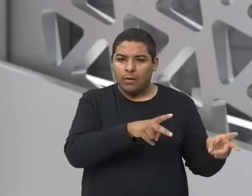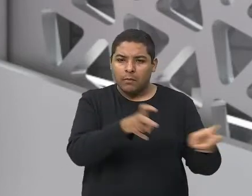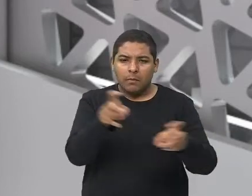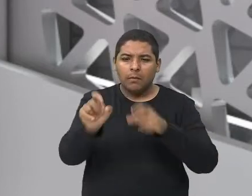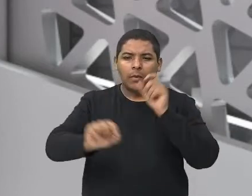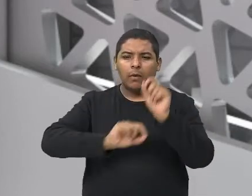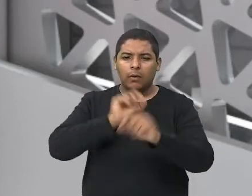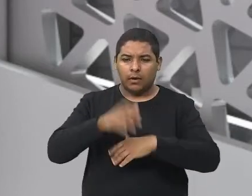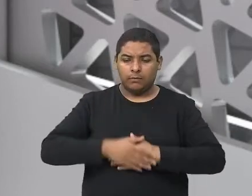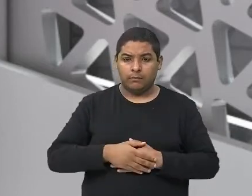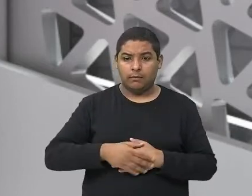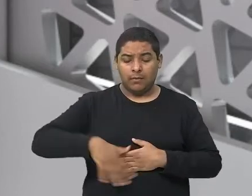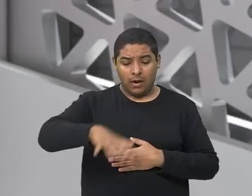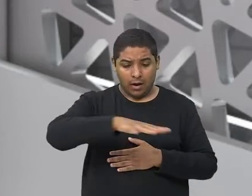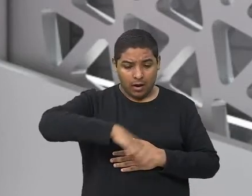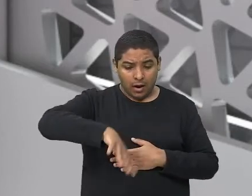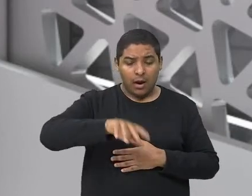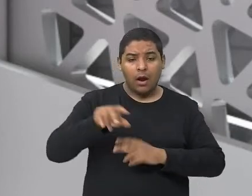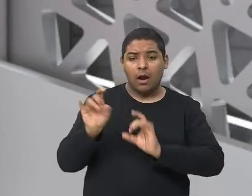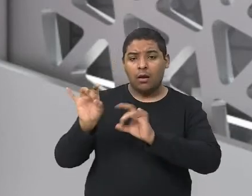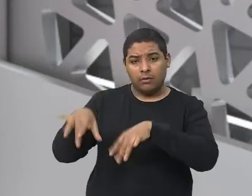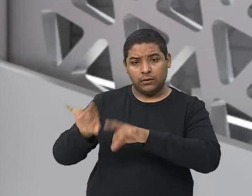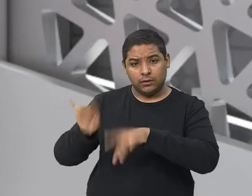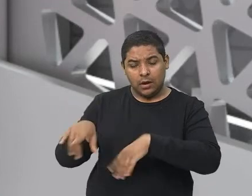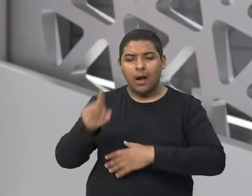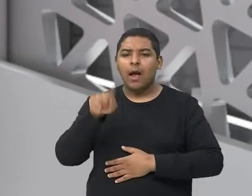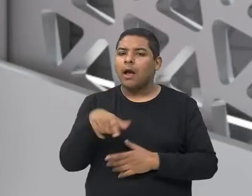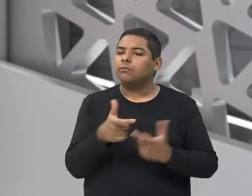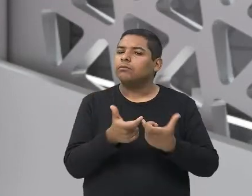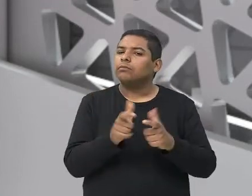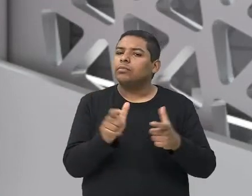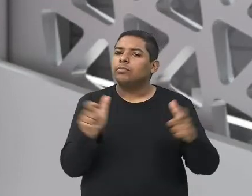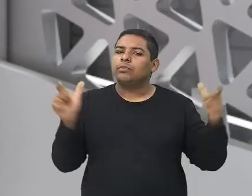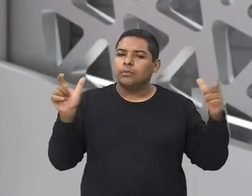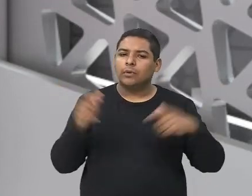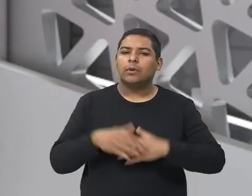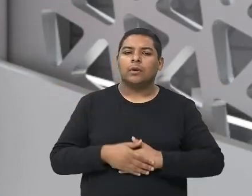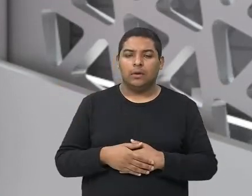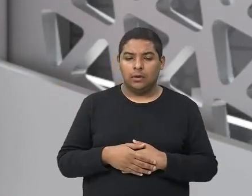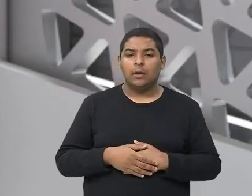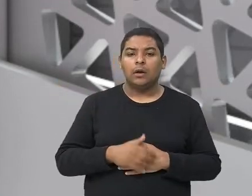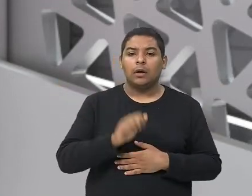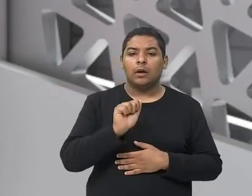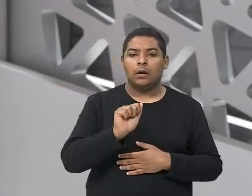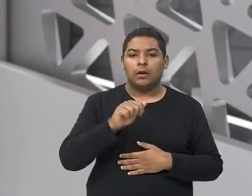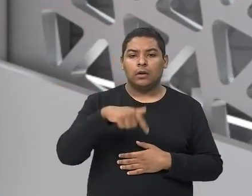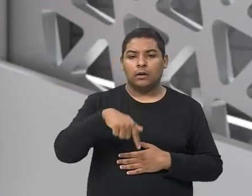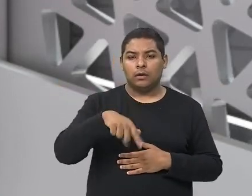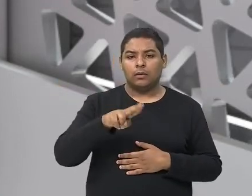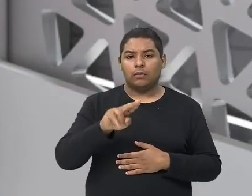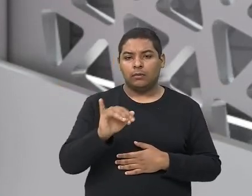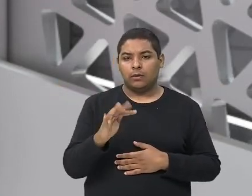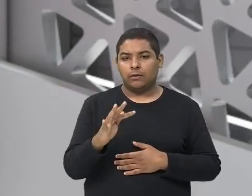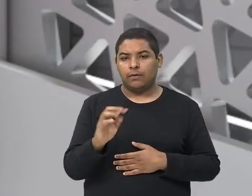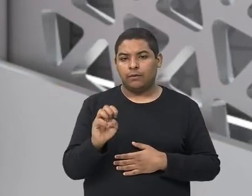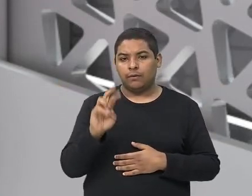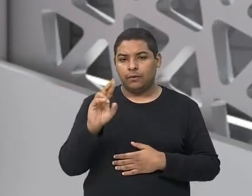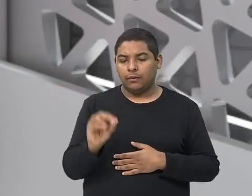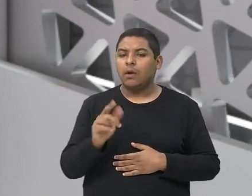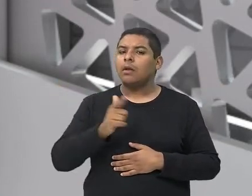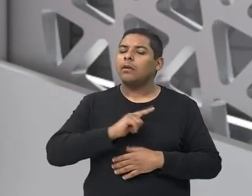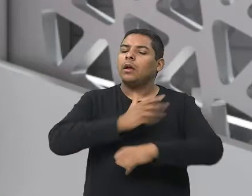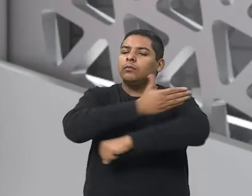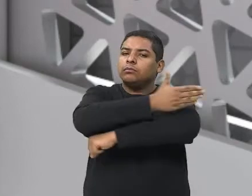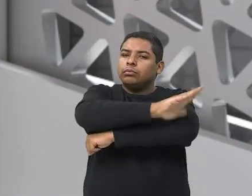também na Austrália vai ter um dos maiores aquíferos do mundo. Olha só, né? Tem uma área bastante